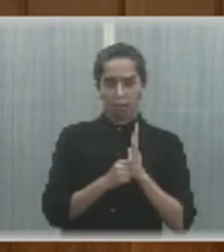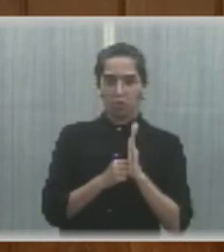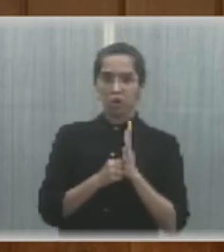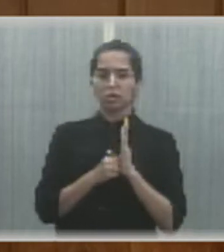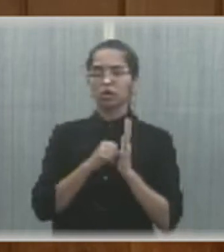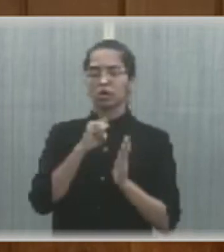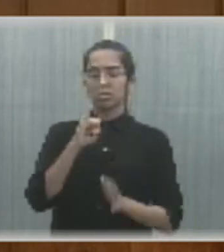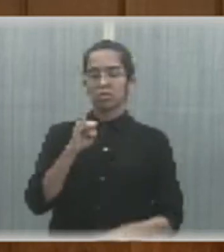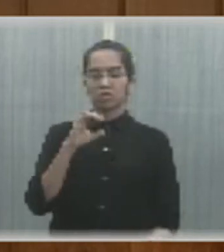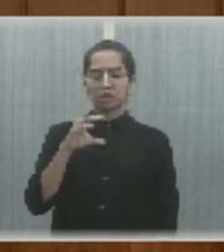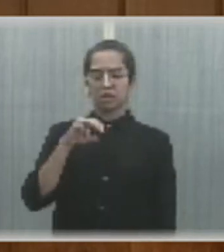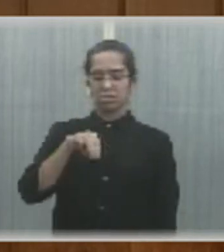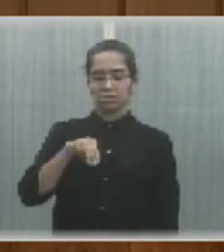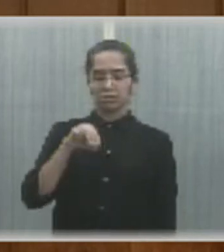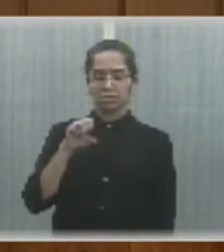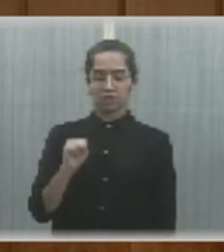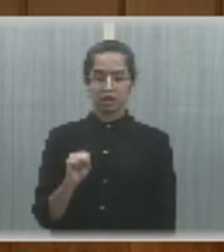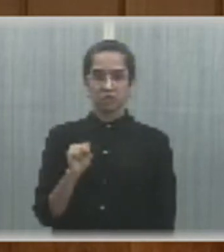alimentícios são